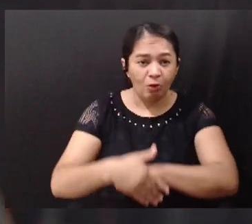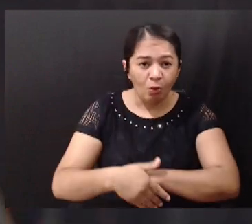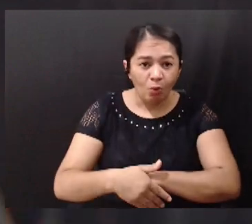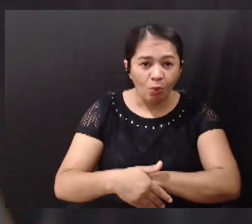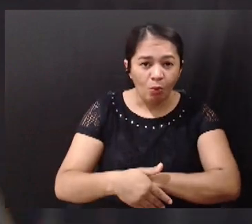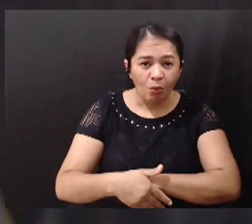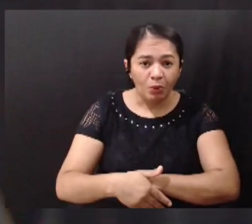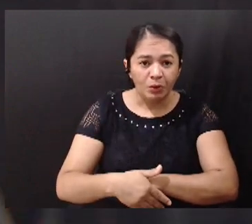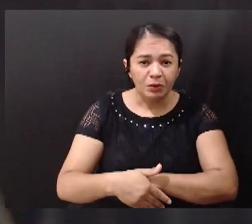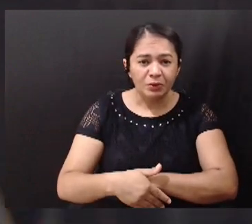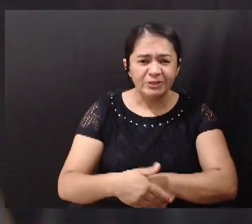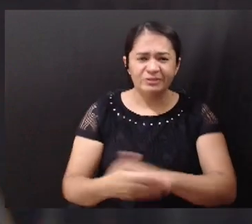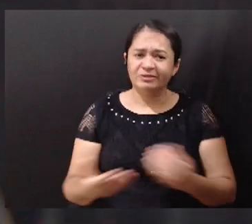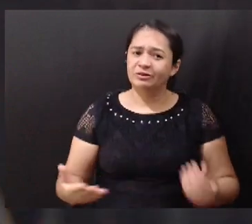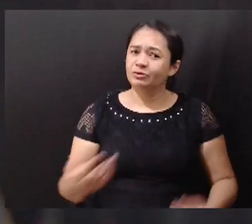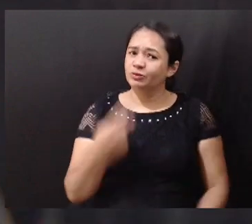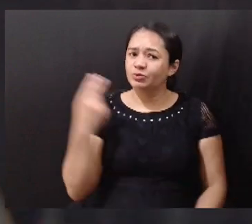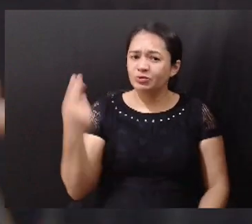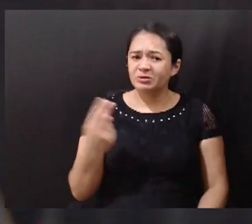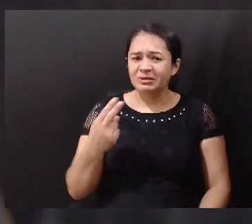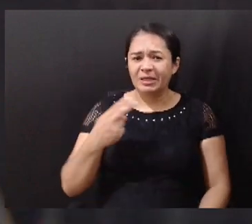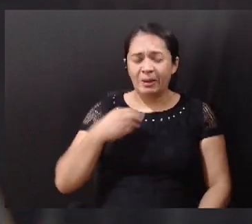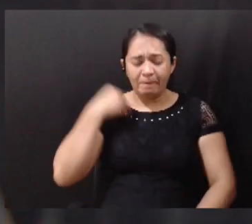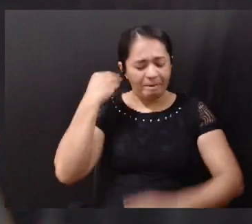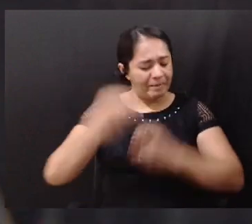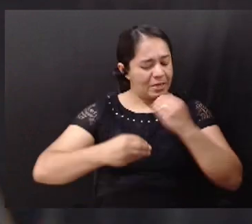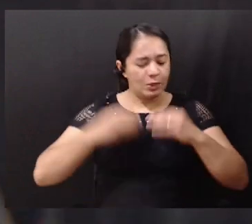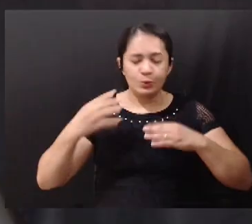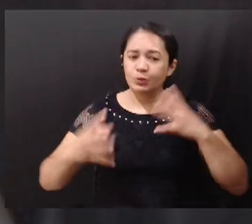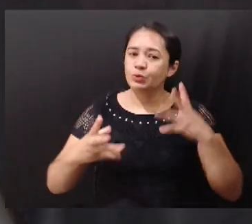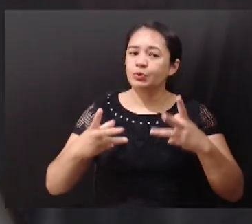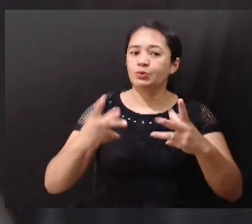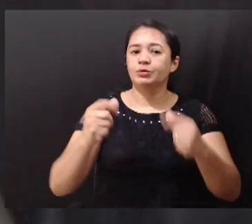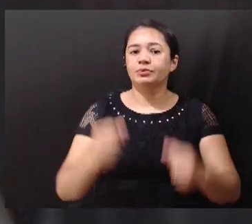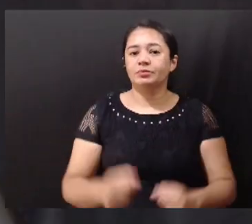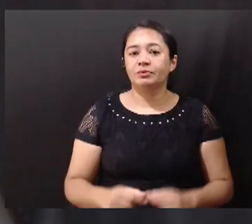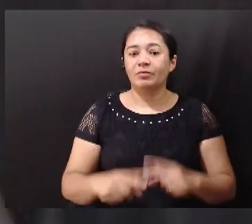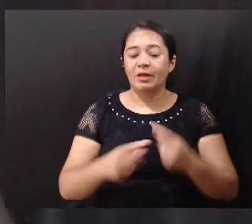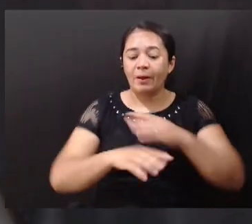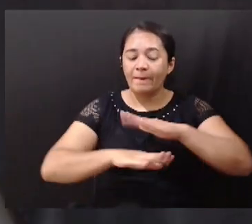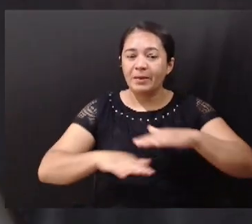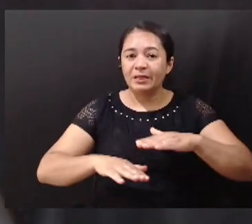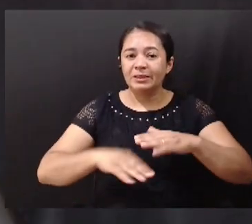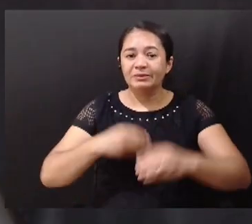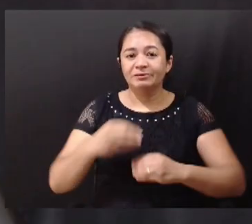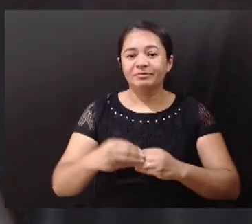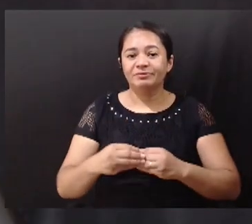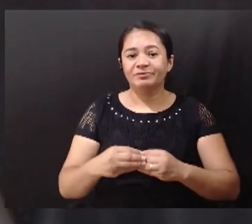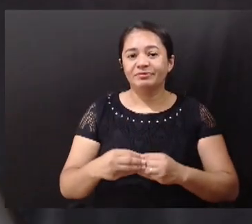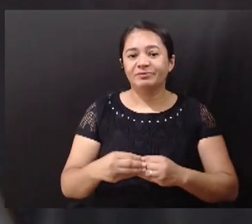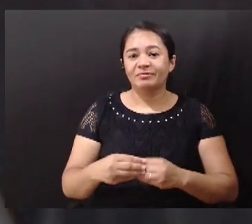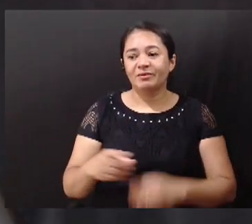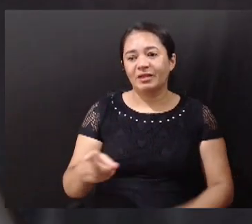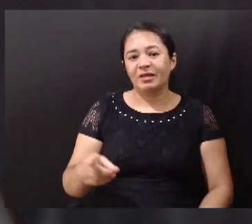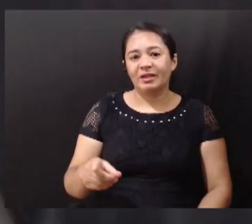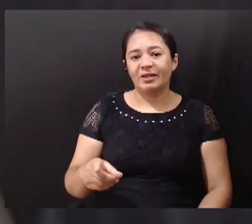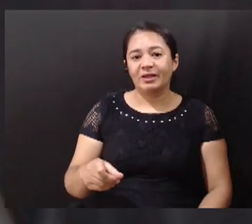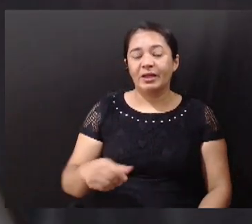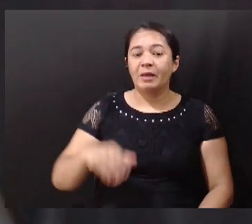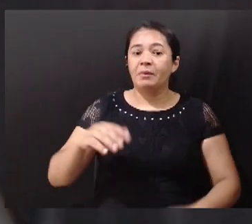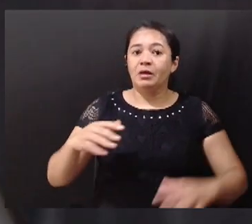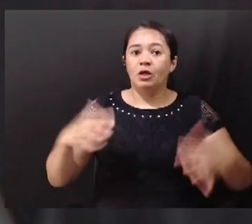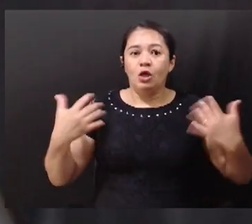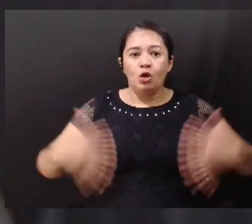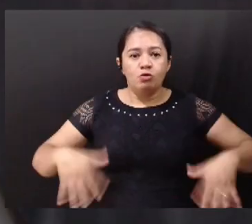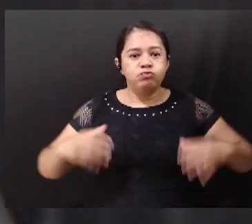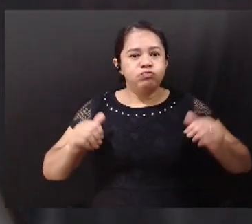vai desorganizando por completo. E uma criança desorganizada, ela tende a ficar muito mais agitada, ela tende a